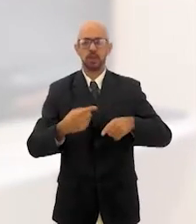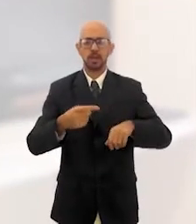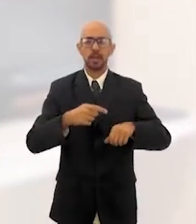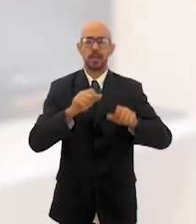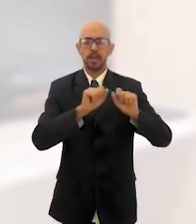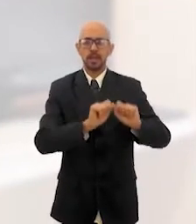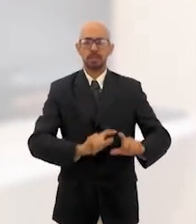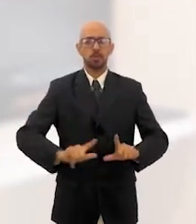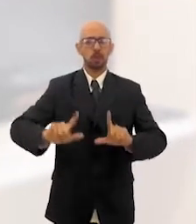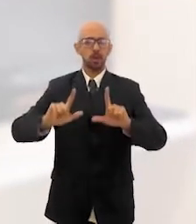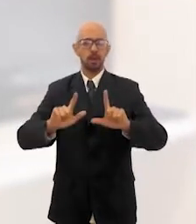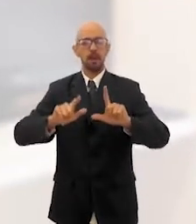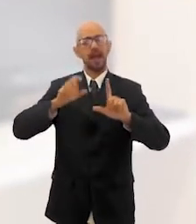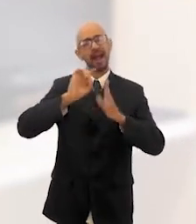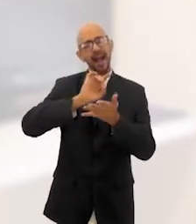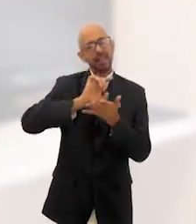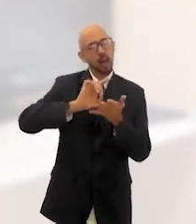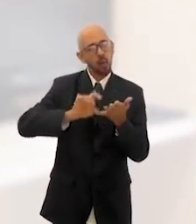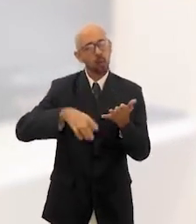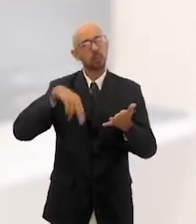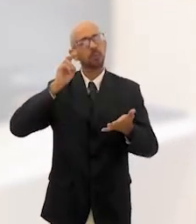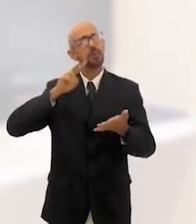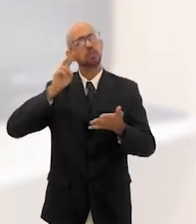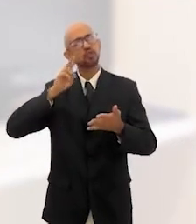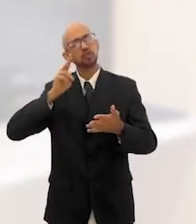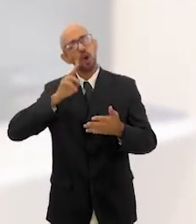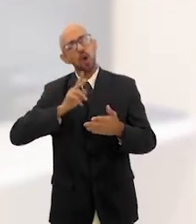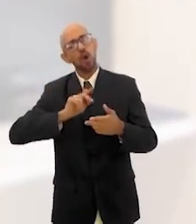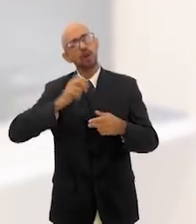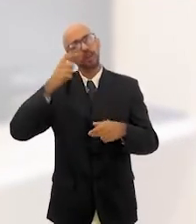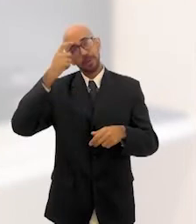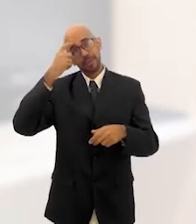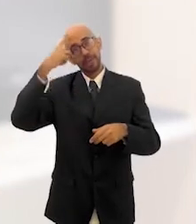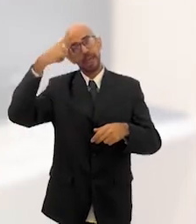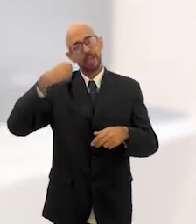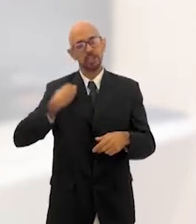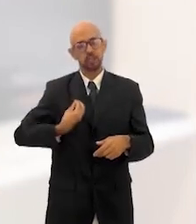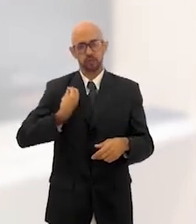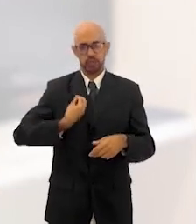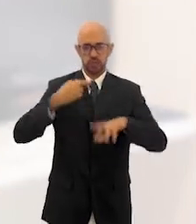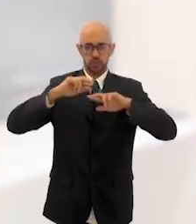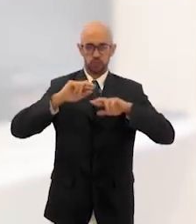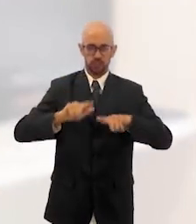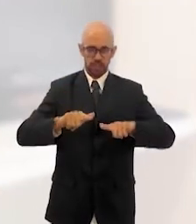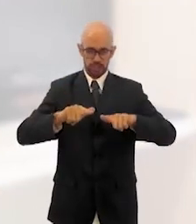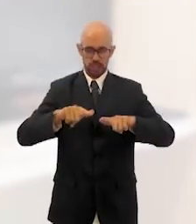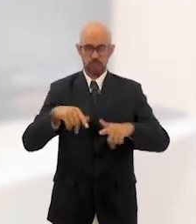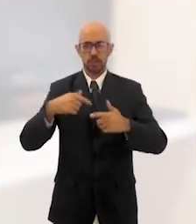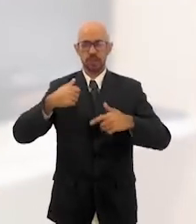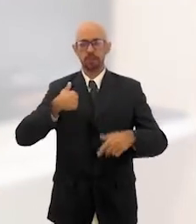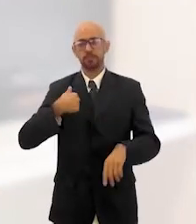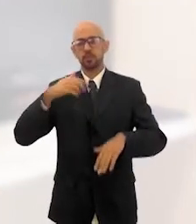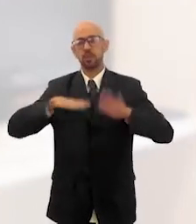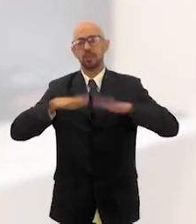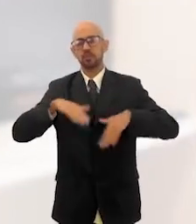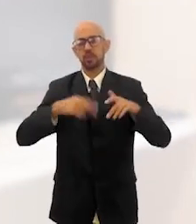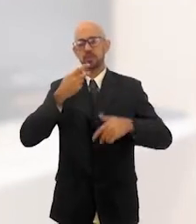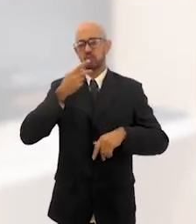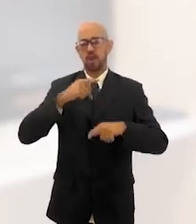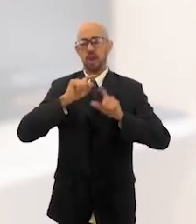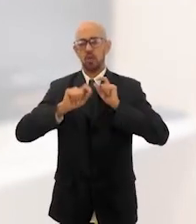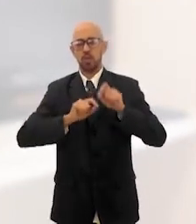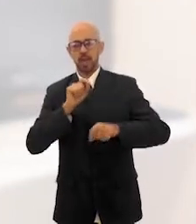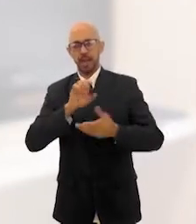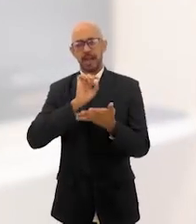esse programa, porque cada um tem uma história, uma lição de vida, um olhar para o mundo diferente. Tem uma amiga que costuma dizer: